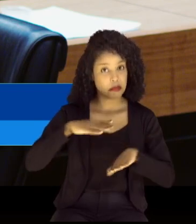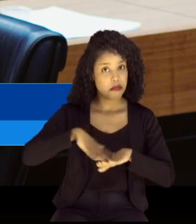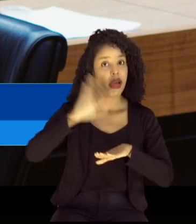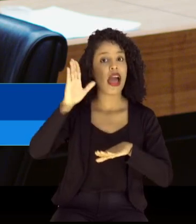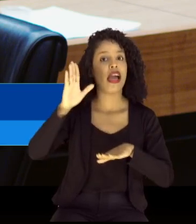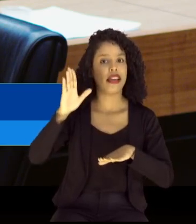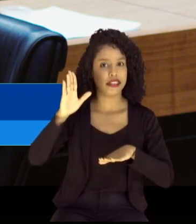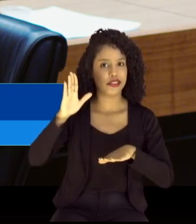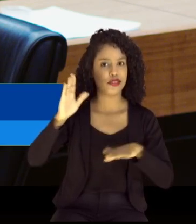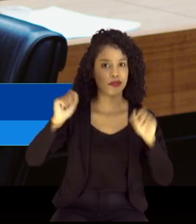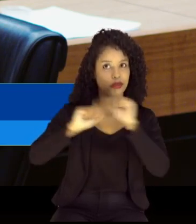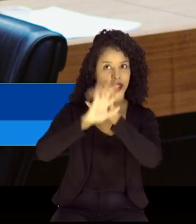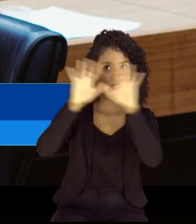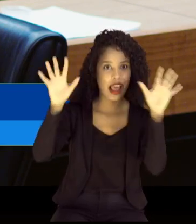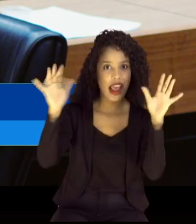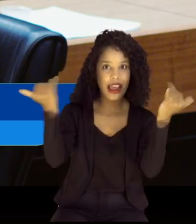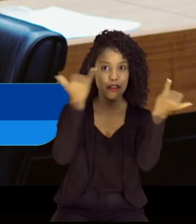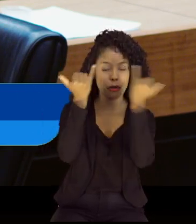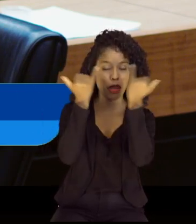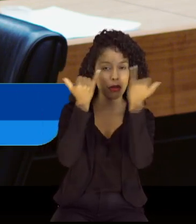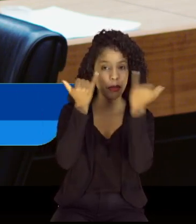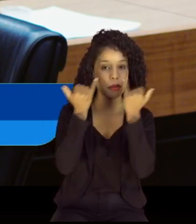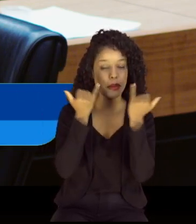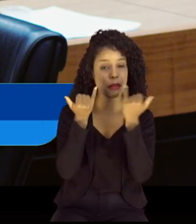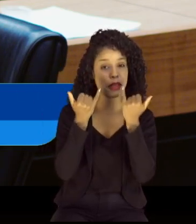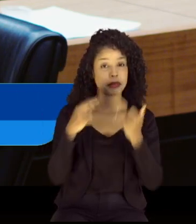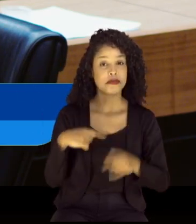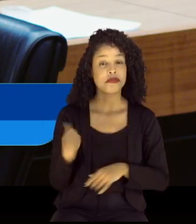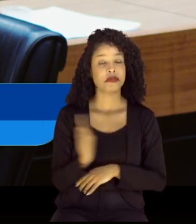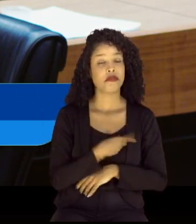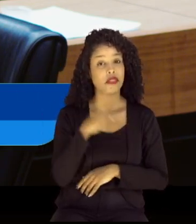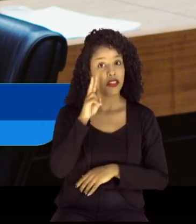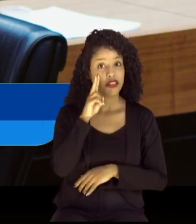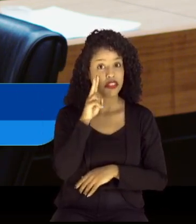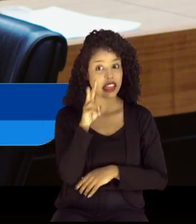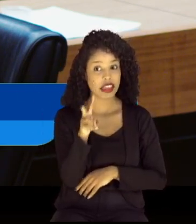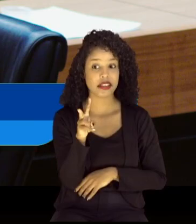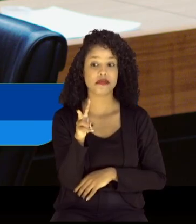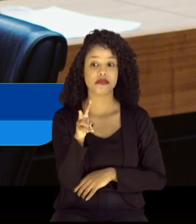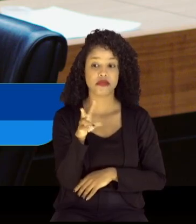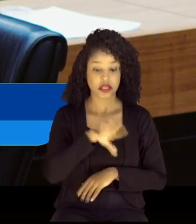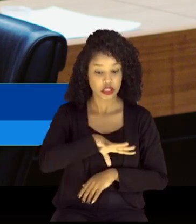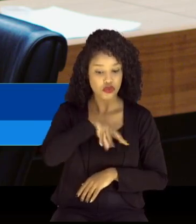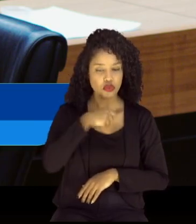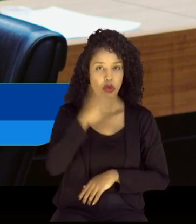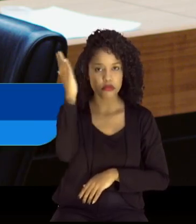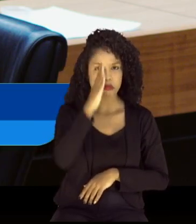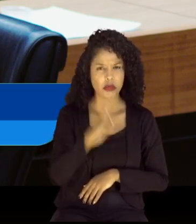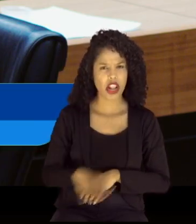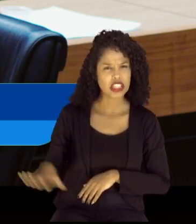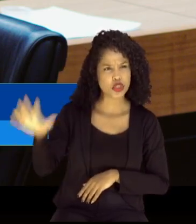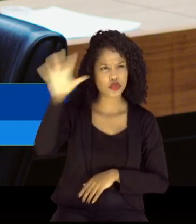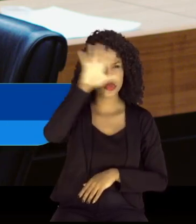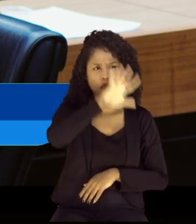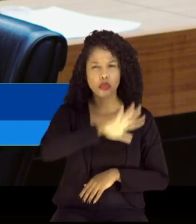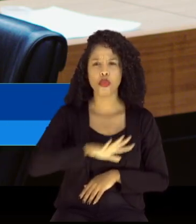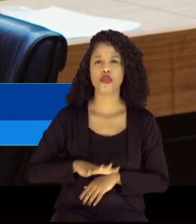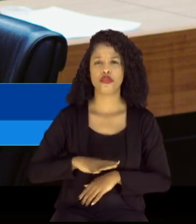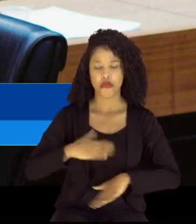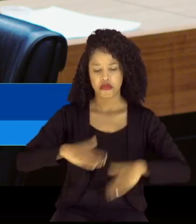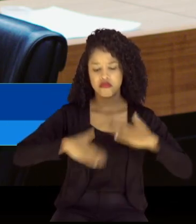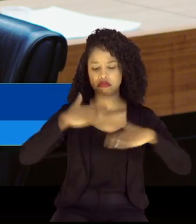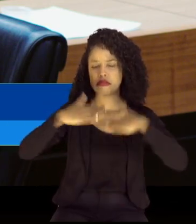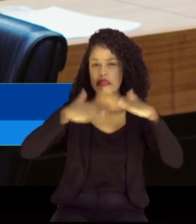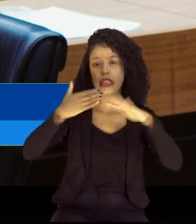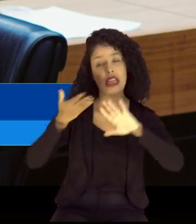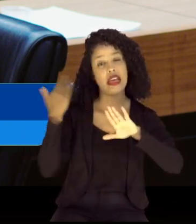vai, na medida do possível, juntando todos os esforços de todos os brasileiros para tirar esse país da vergonha